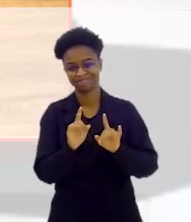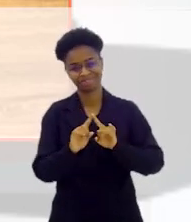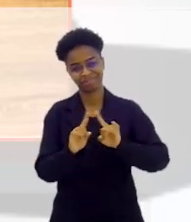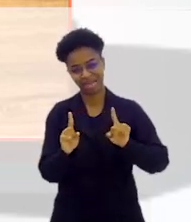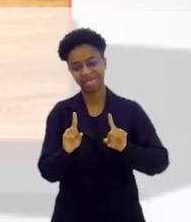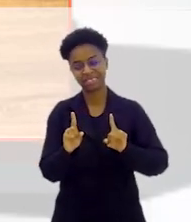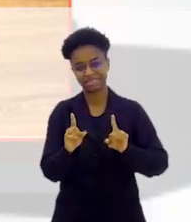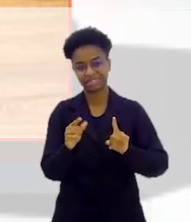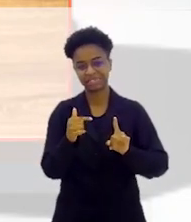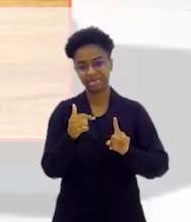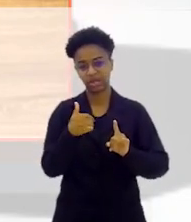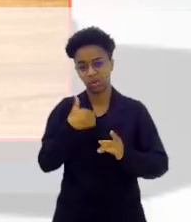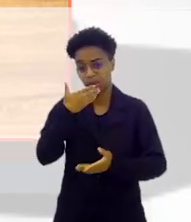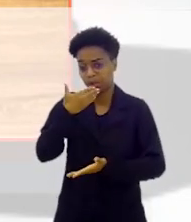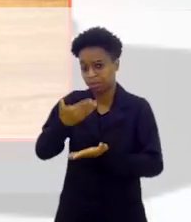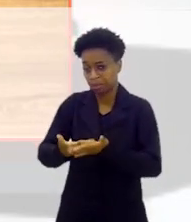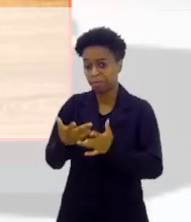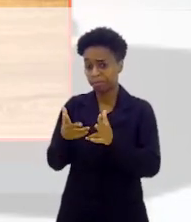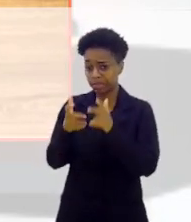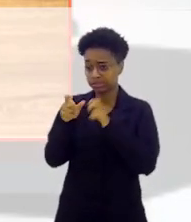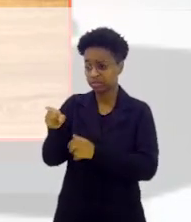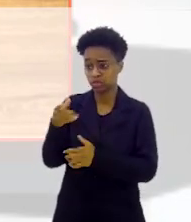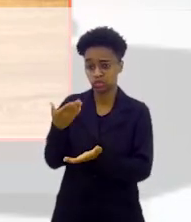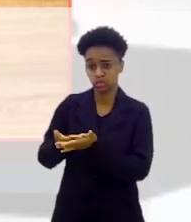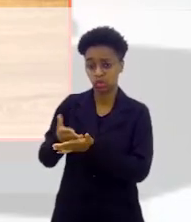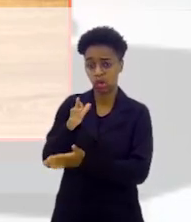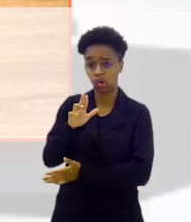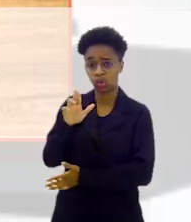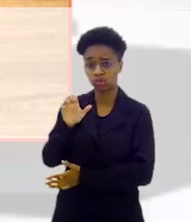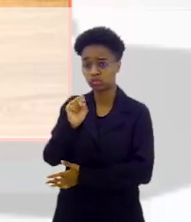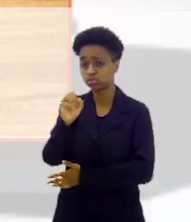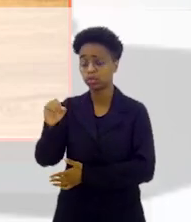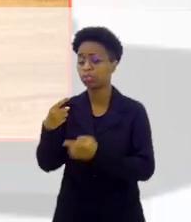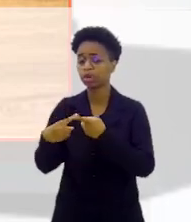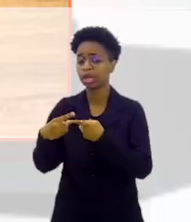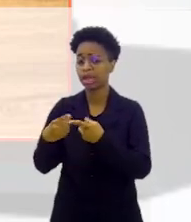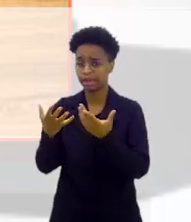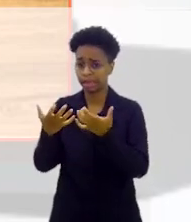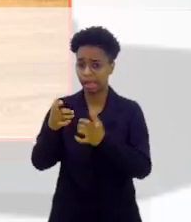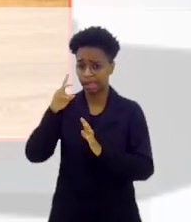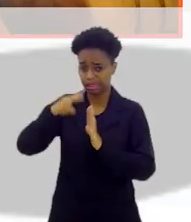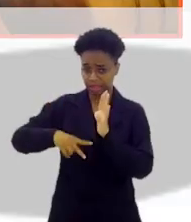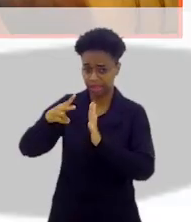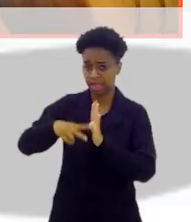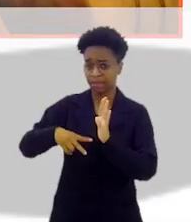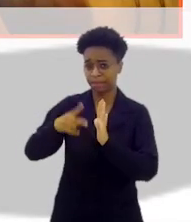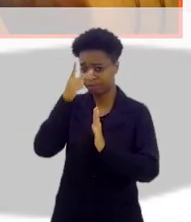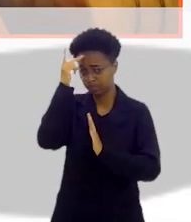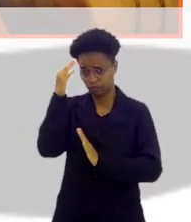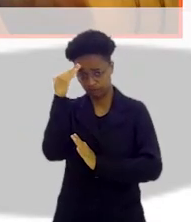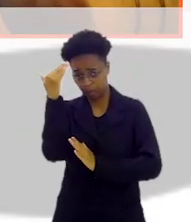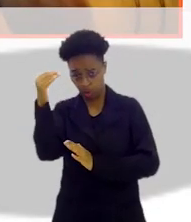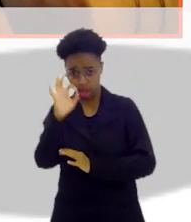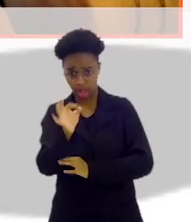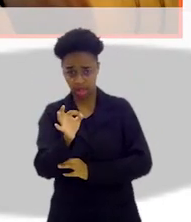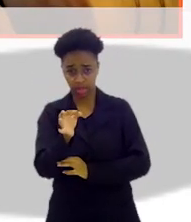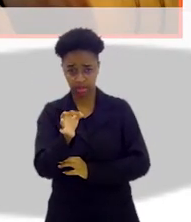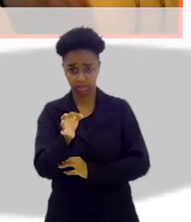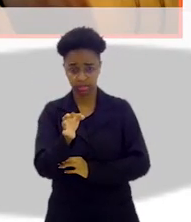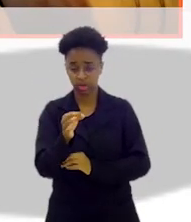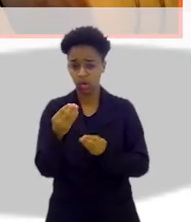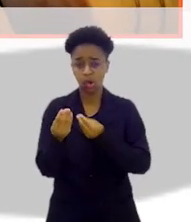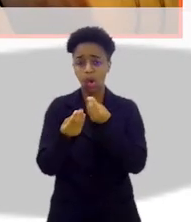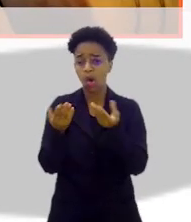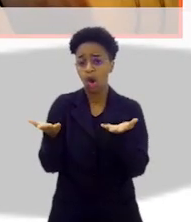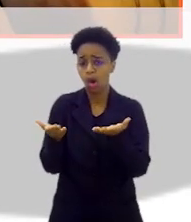Mas me causa espécie ver que você foi estudar russo para quê? Para ler Dostoiévski na sua língua original? Você é